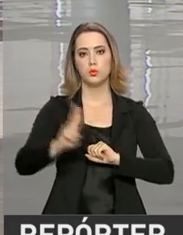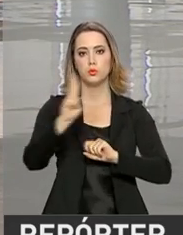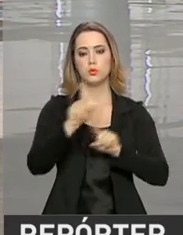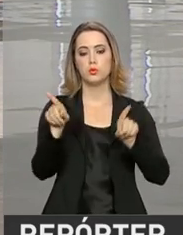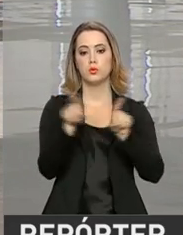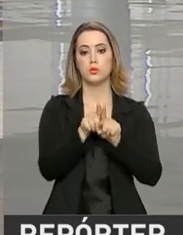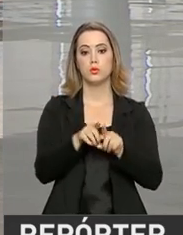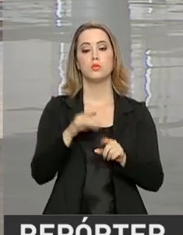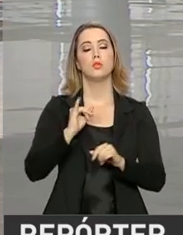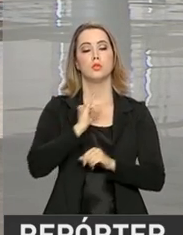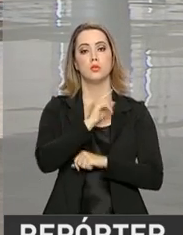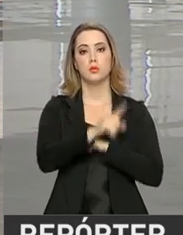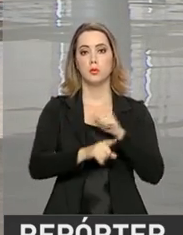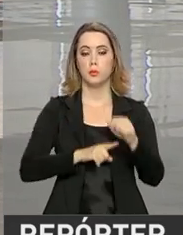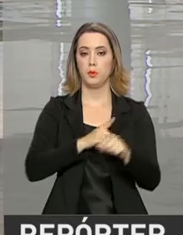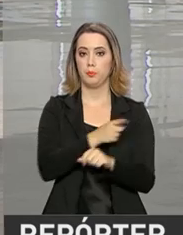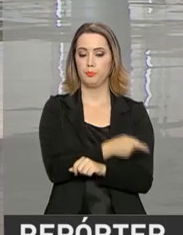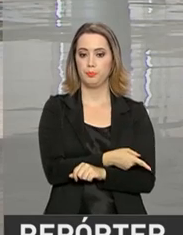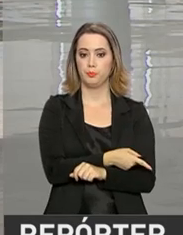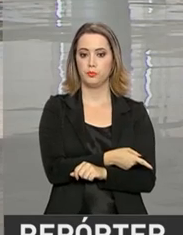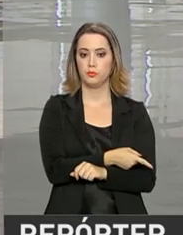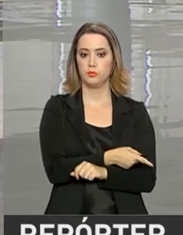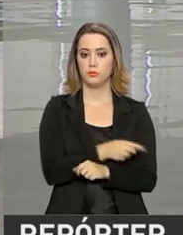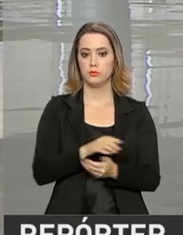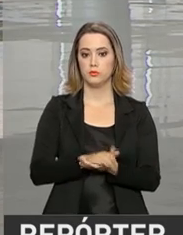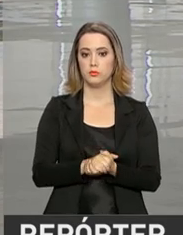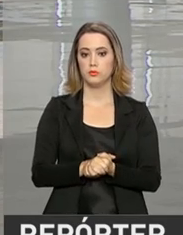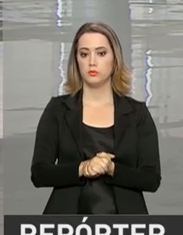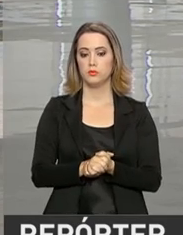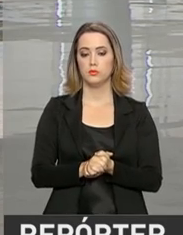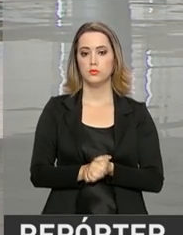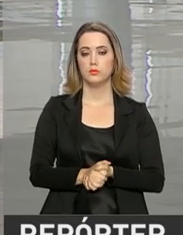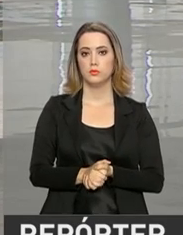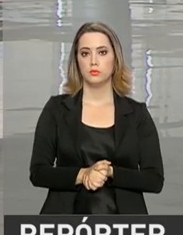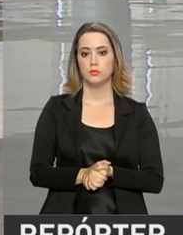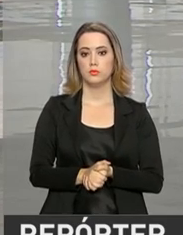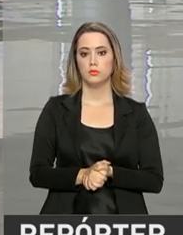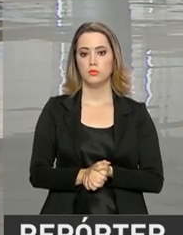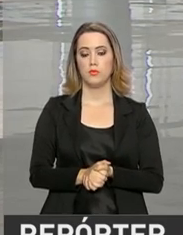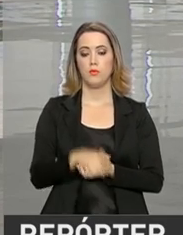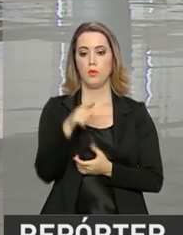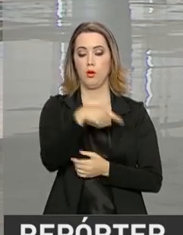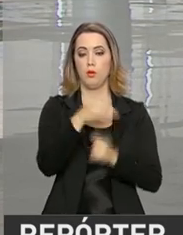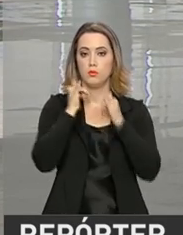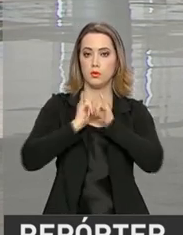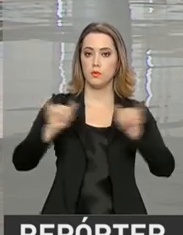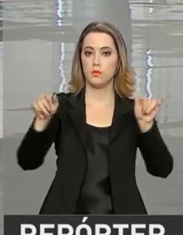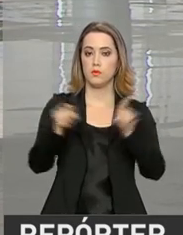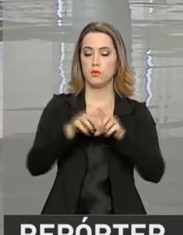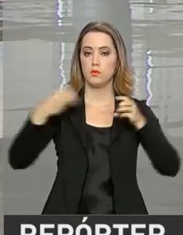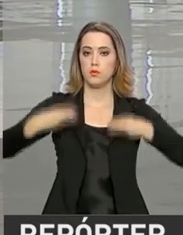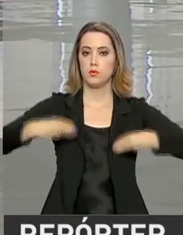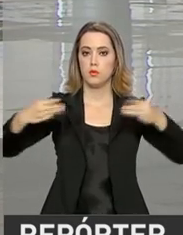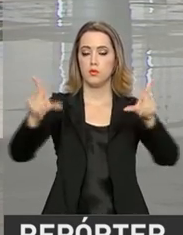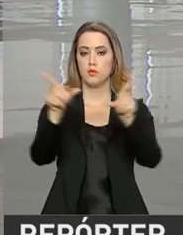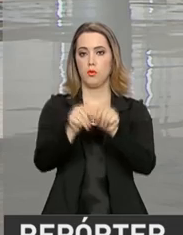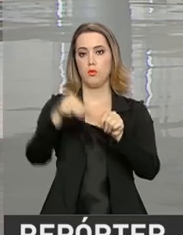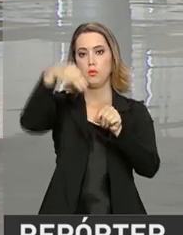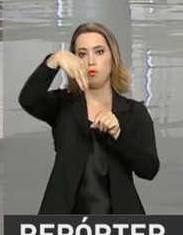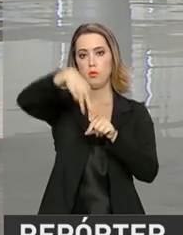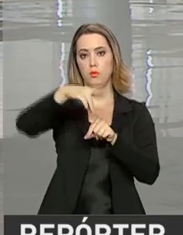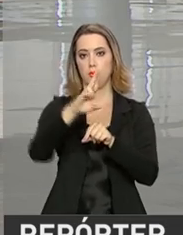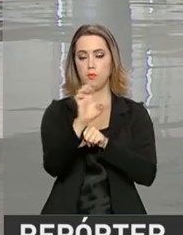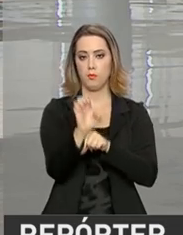é dacd @ Itamarati goov.br nesta nota o ministério das relações